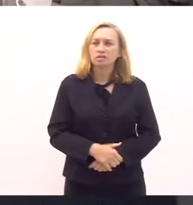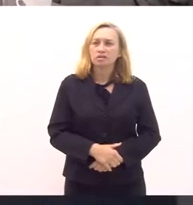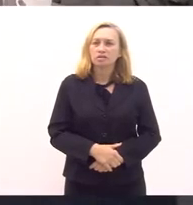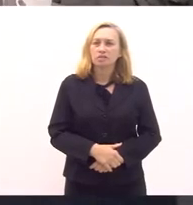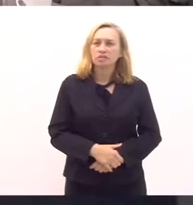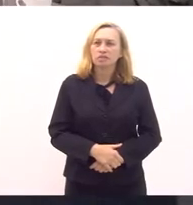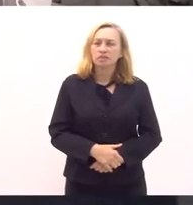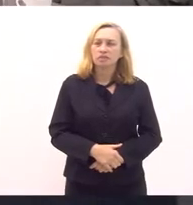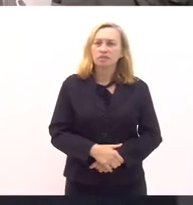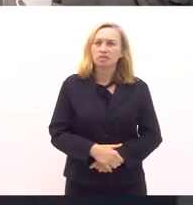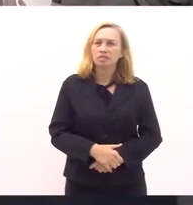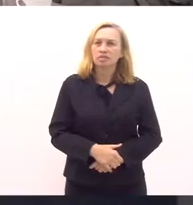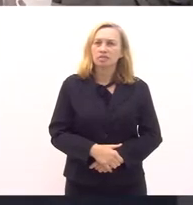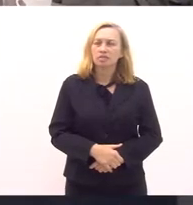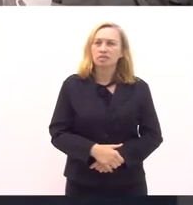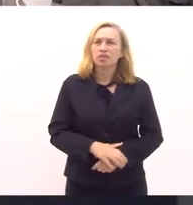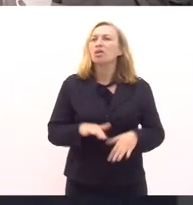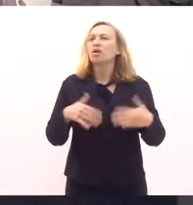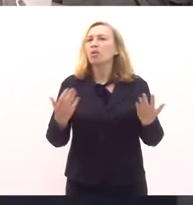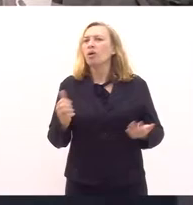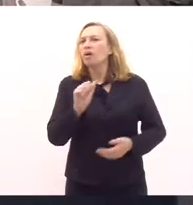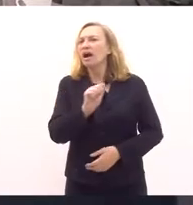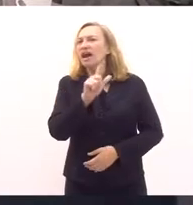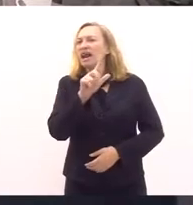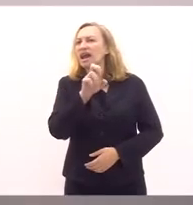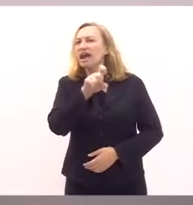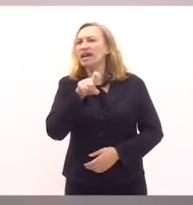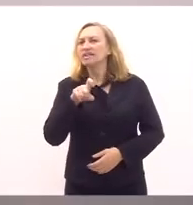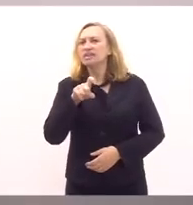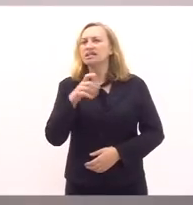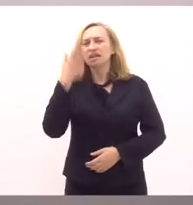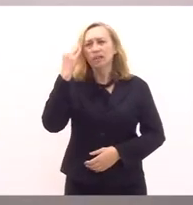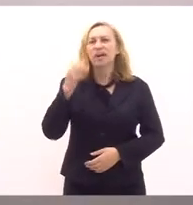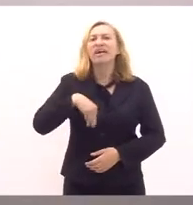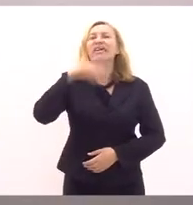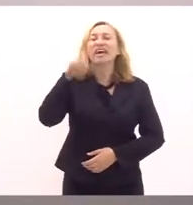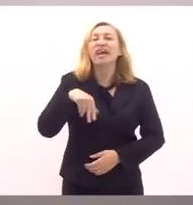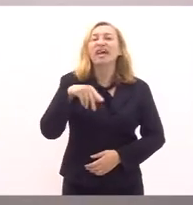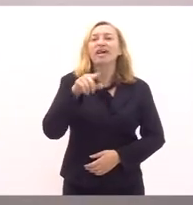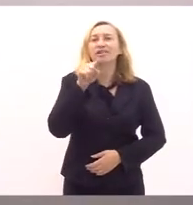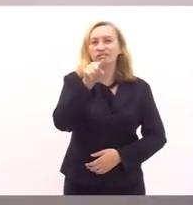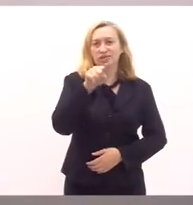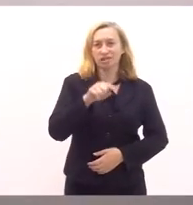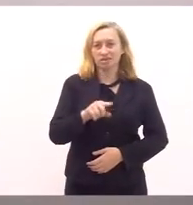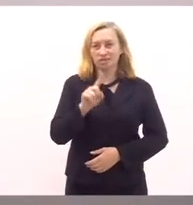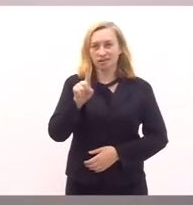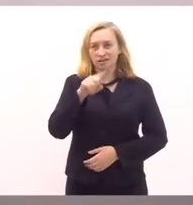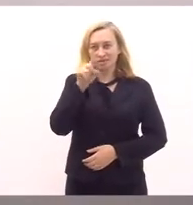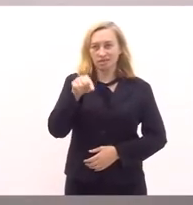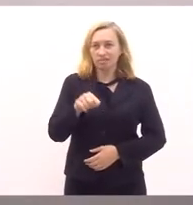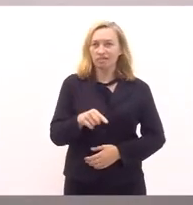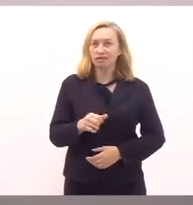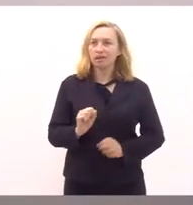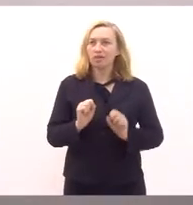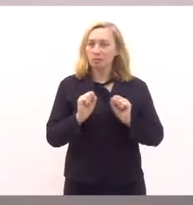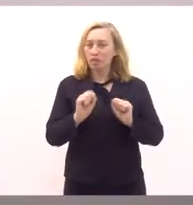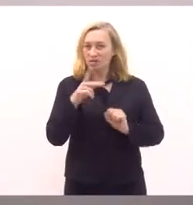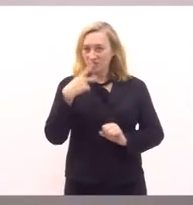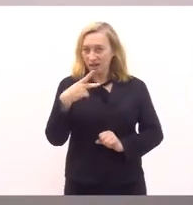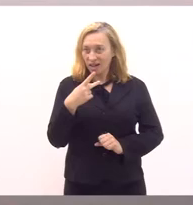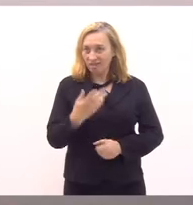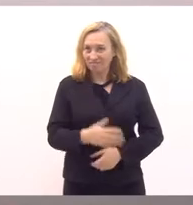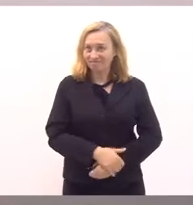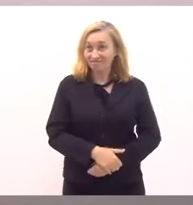É o Alex que está... Então, qual o Alex? Alex, nós queremos saber quem você é. Você pode se manifestar, por